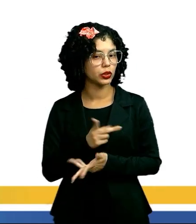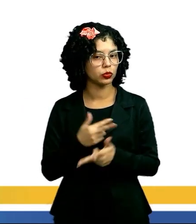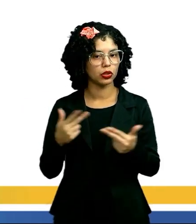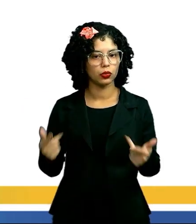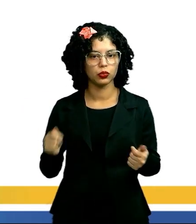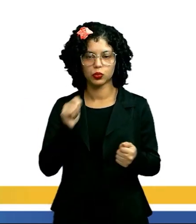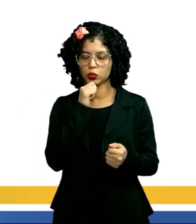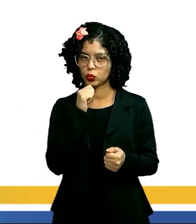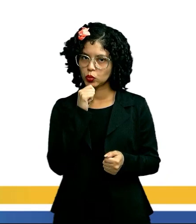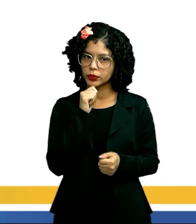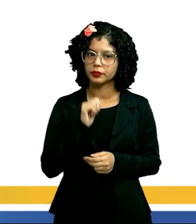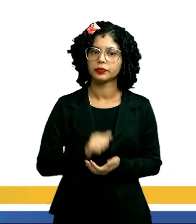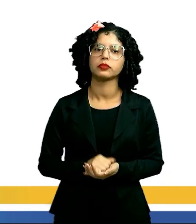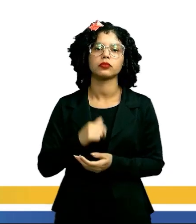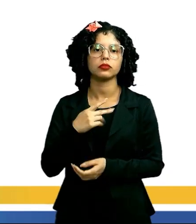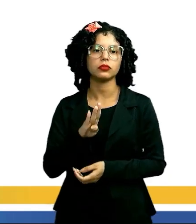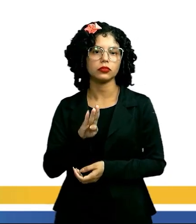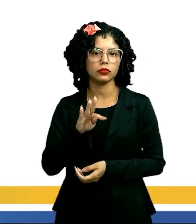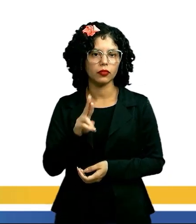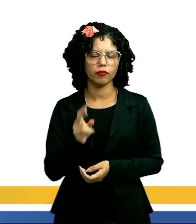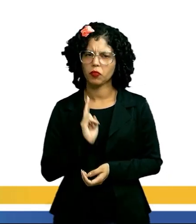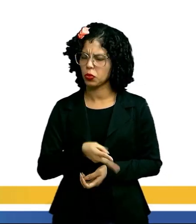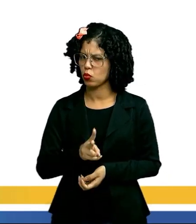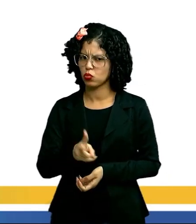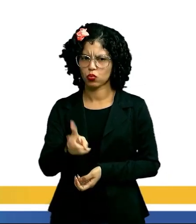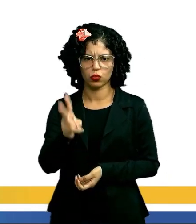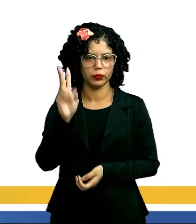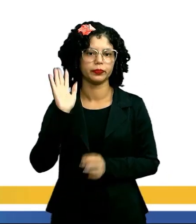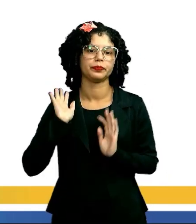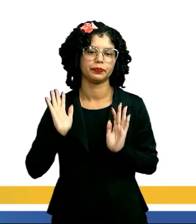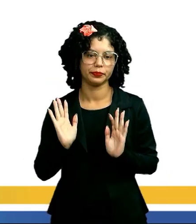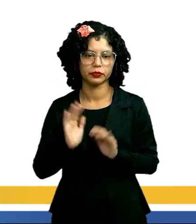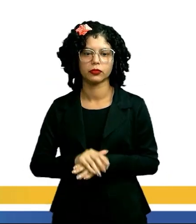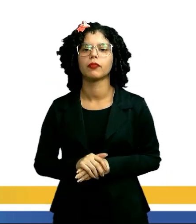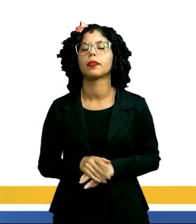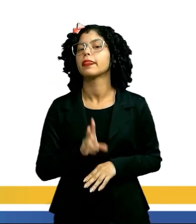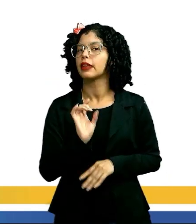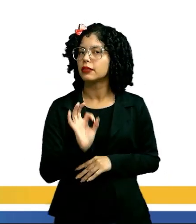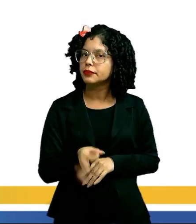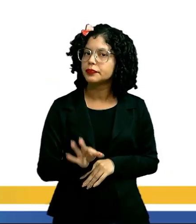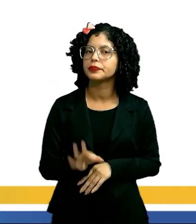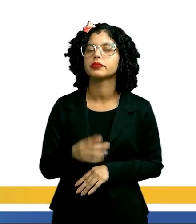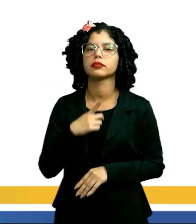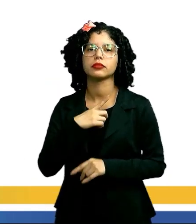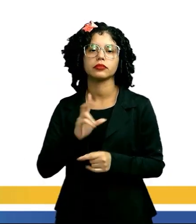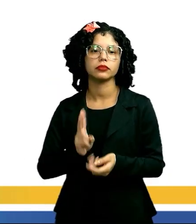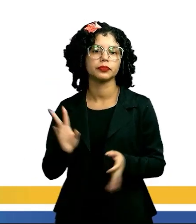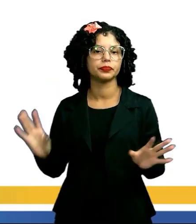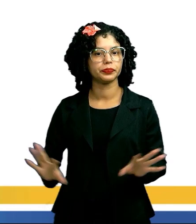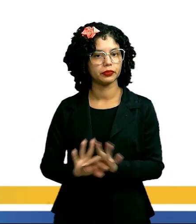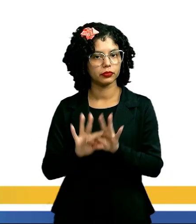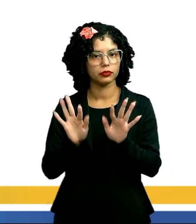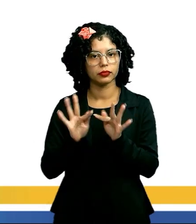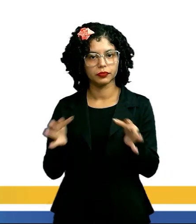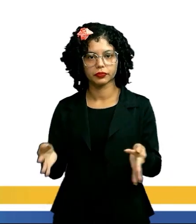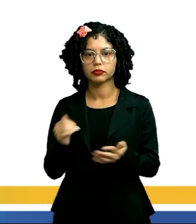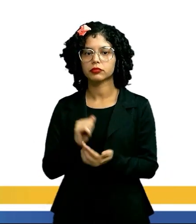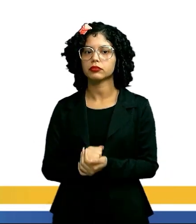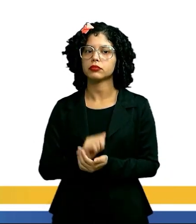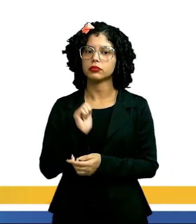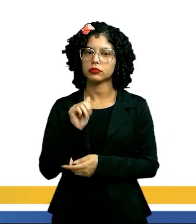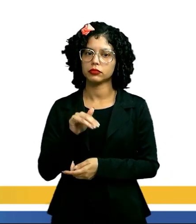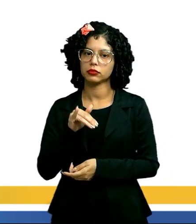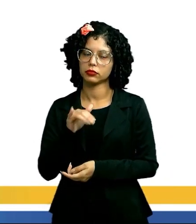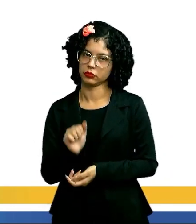para etanamida, butanamida, pentanamida, tá, pessoal? Então se tiver somente ligações simples e a amida estiver